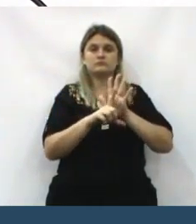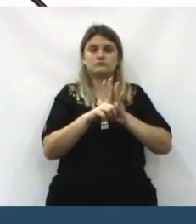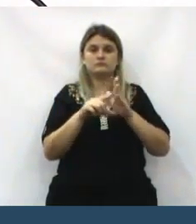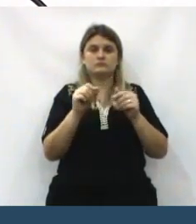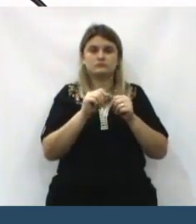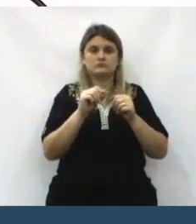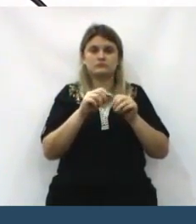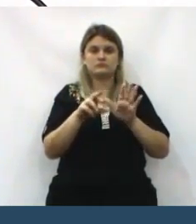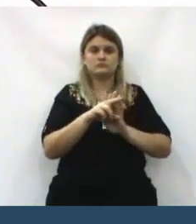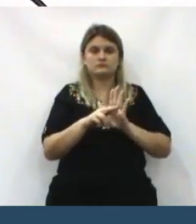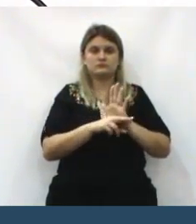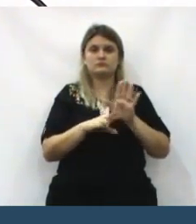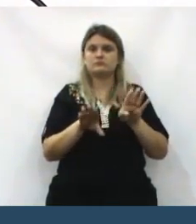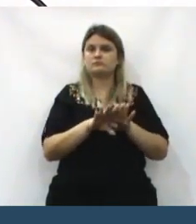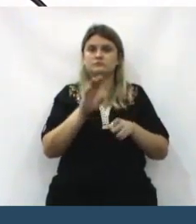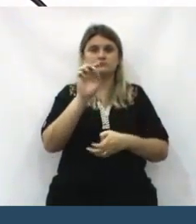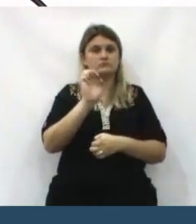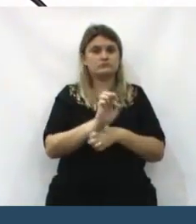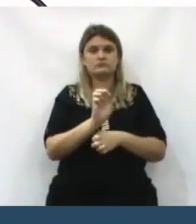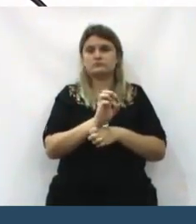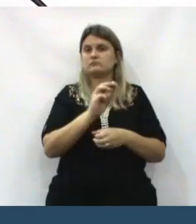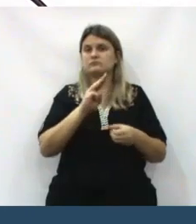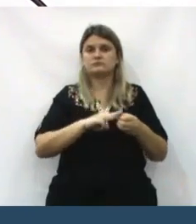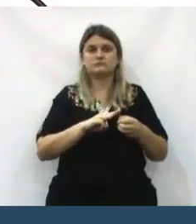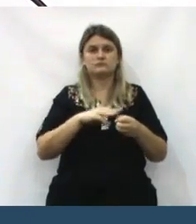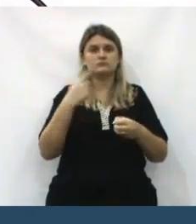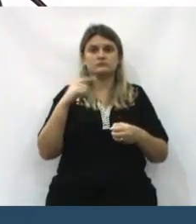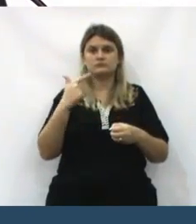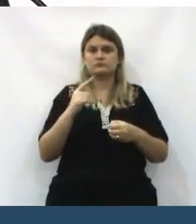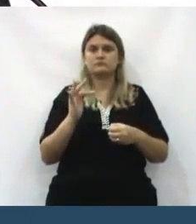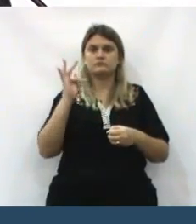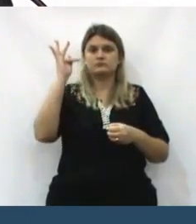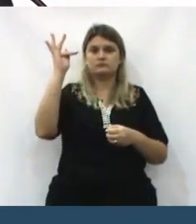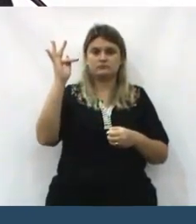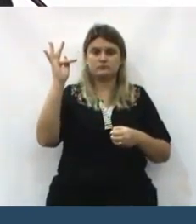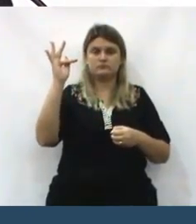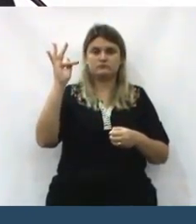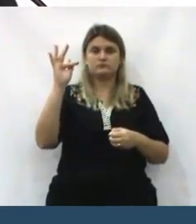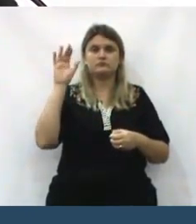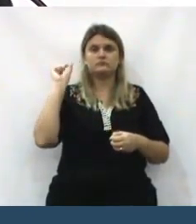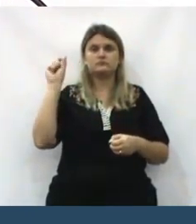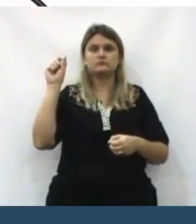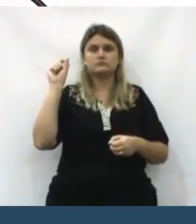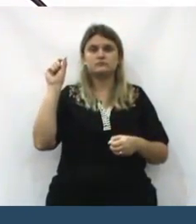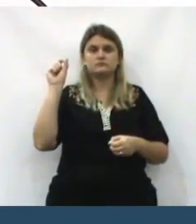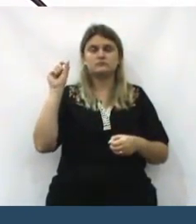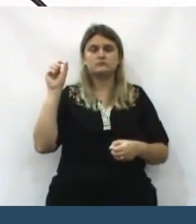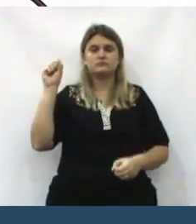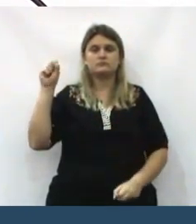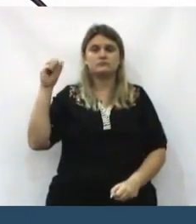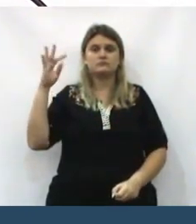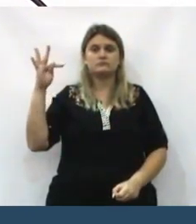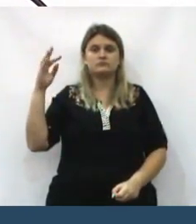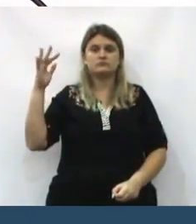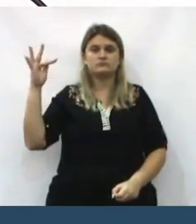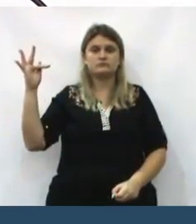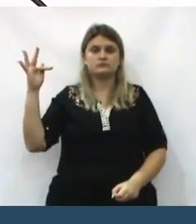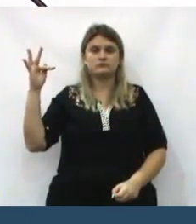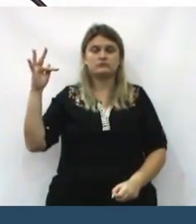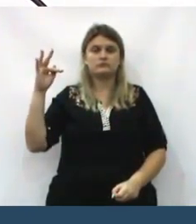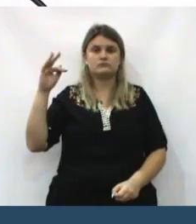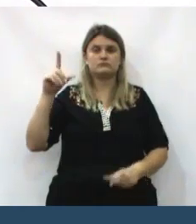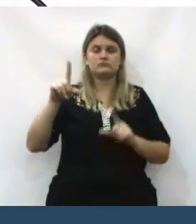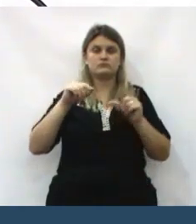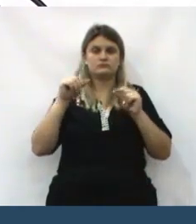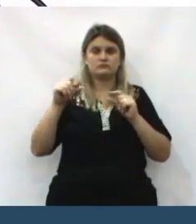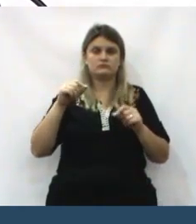regulamentando isto, nem lei estadual, nem municipal, e muito menos a lei federal, o que o STF